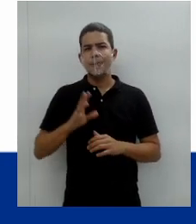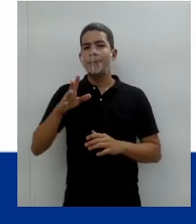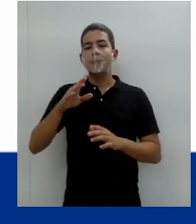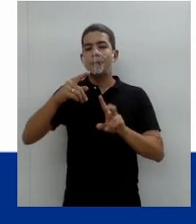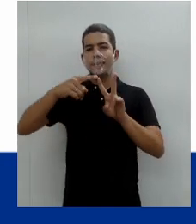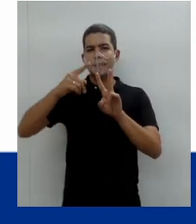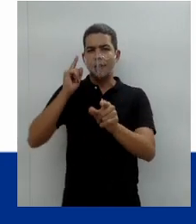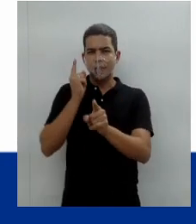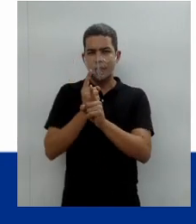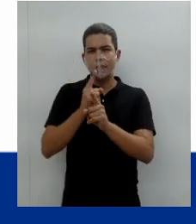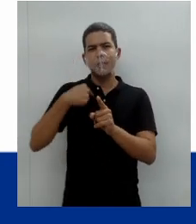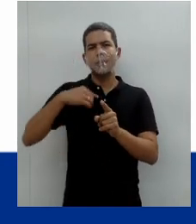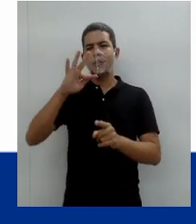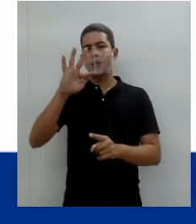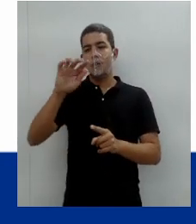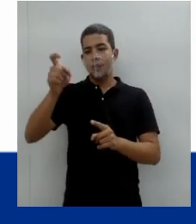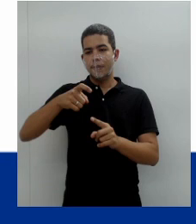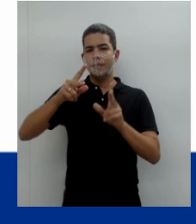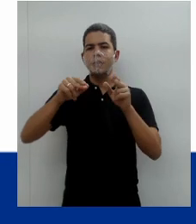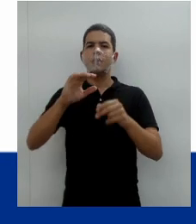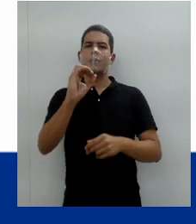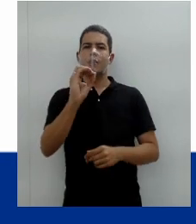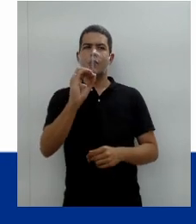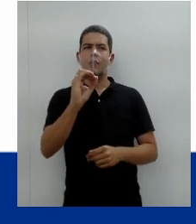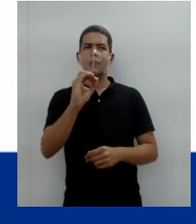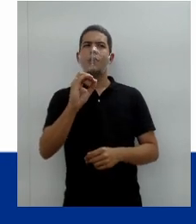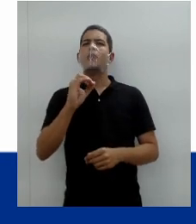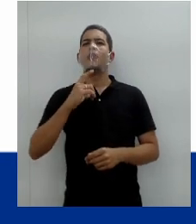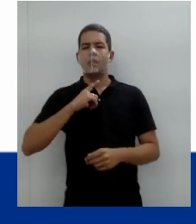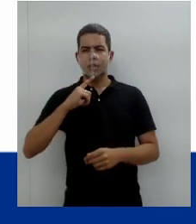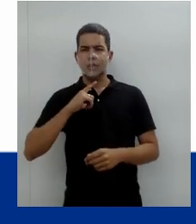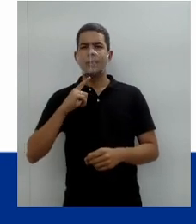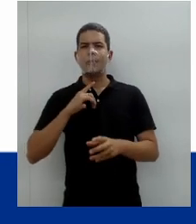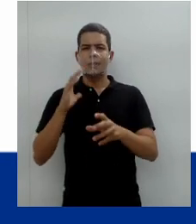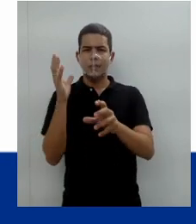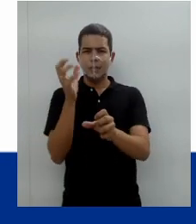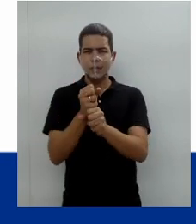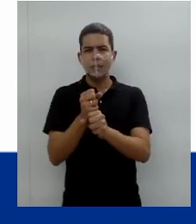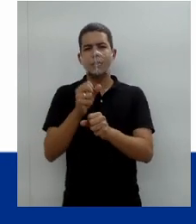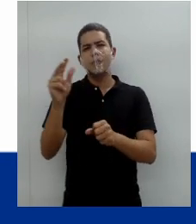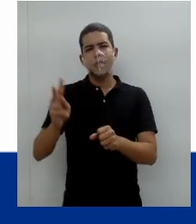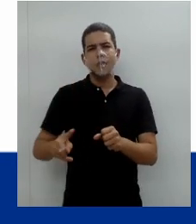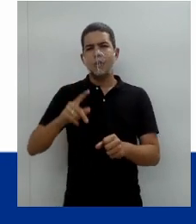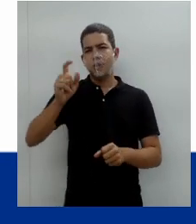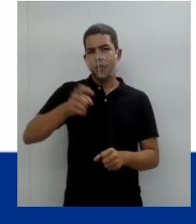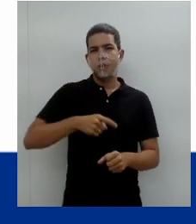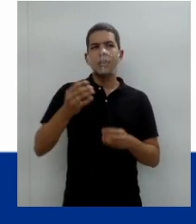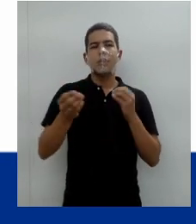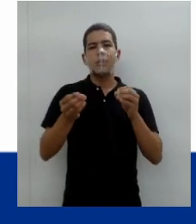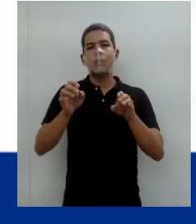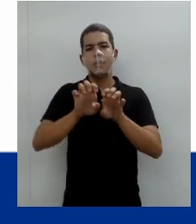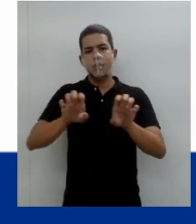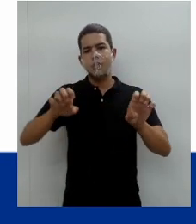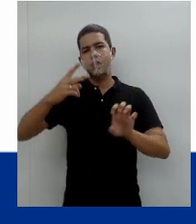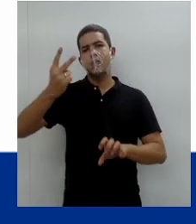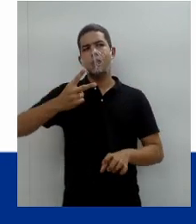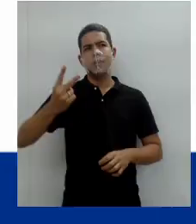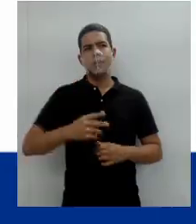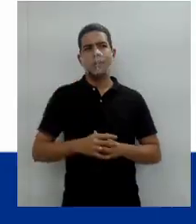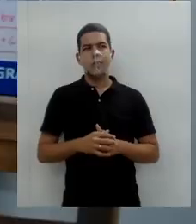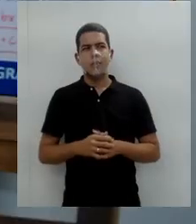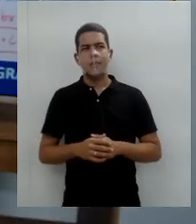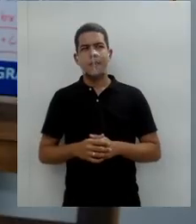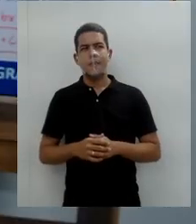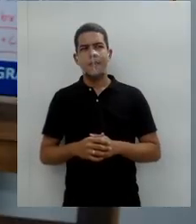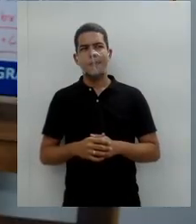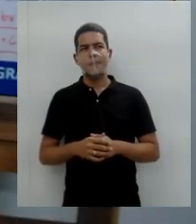eu faço f de x igual a 0 e tenho que calcular os valores de x em uma equação do segundo grau. Conta